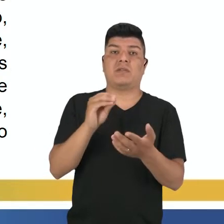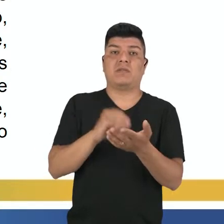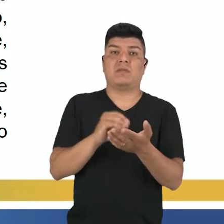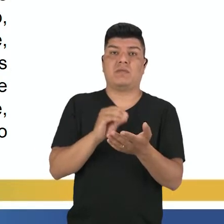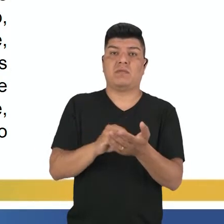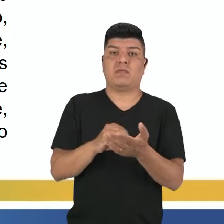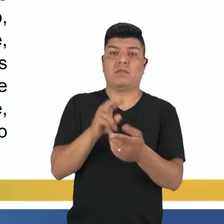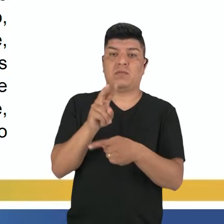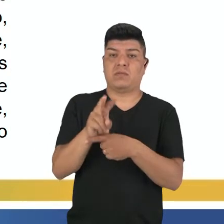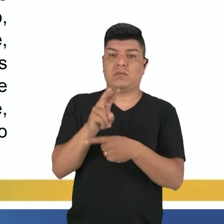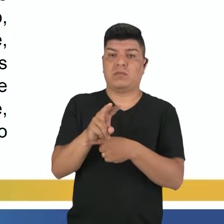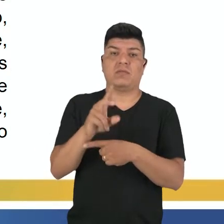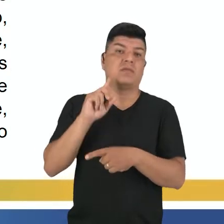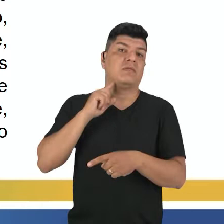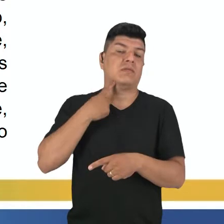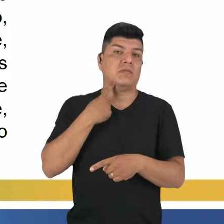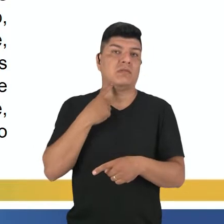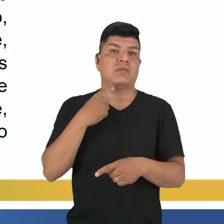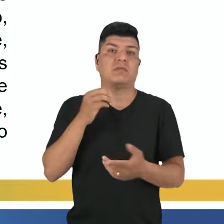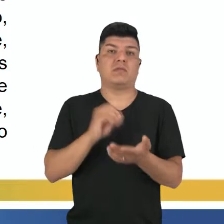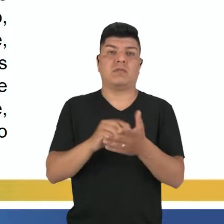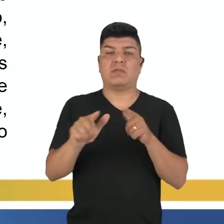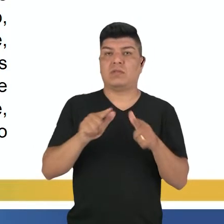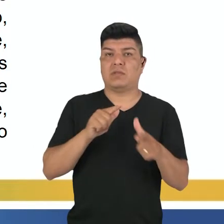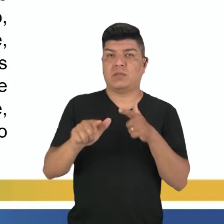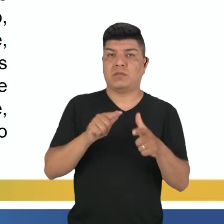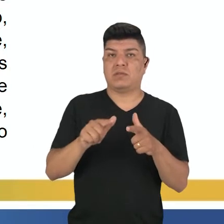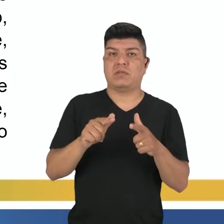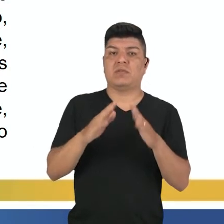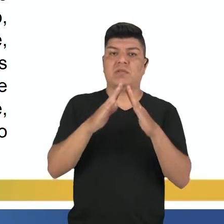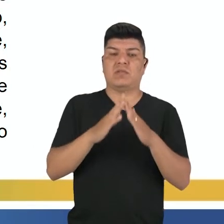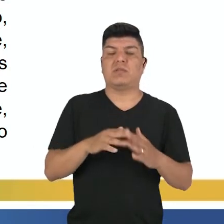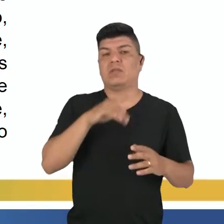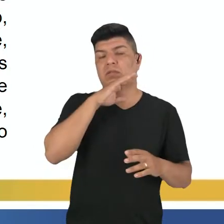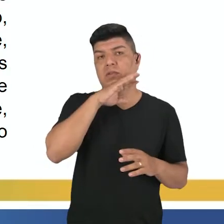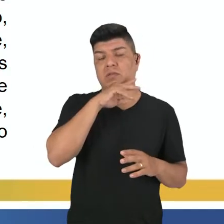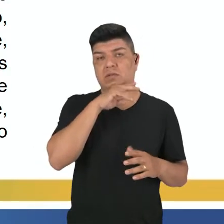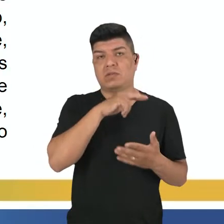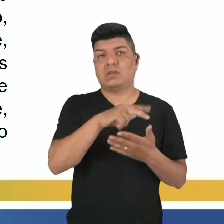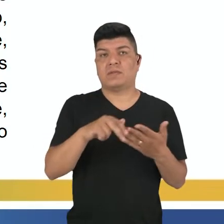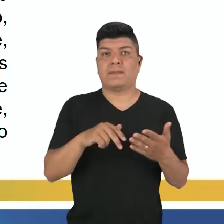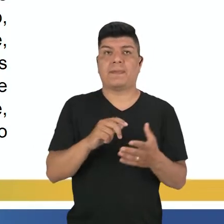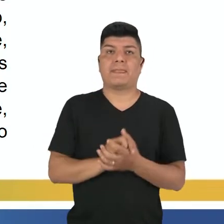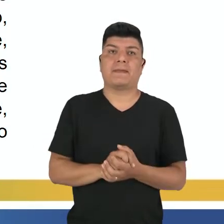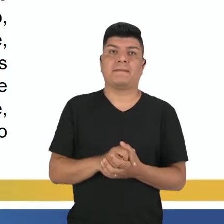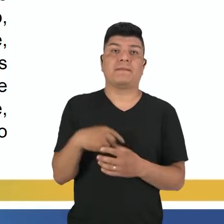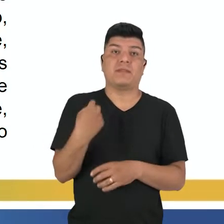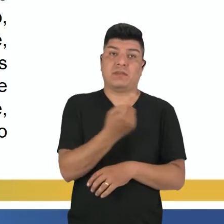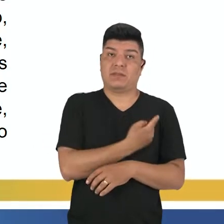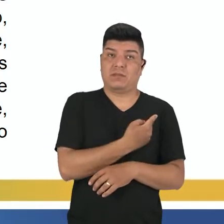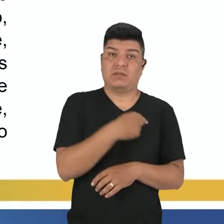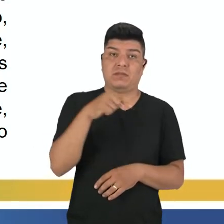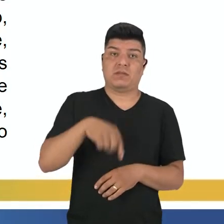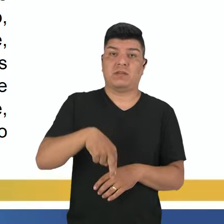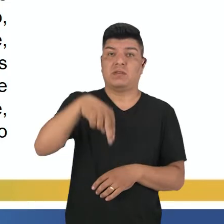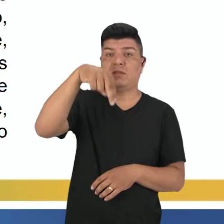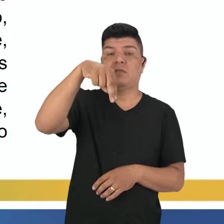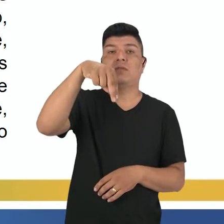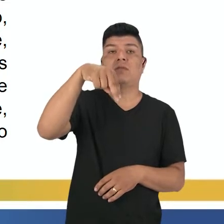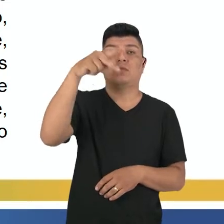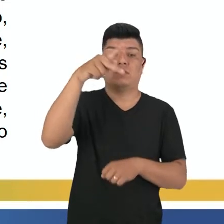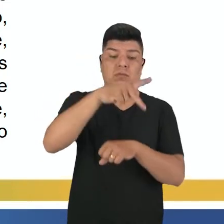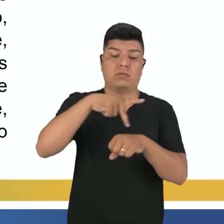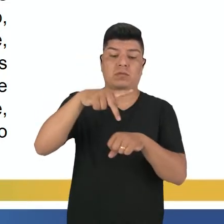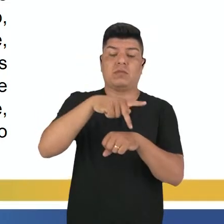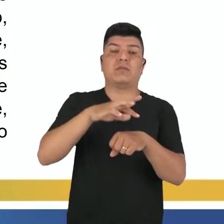saneamento básico, desemprego, péssimas condições de moradias, etc. E nós aqui no norte do país,